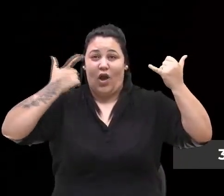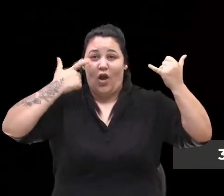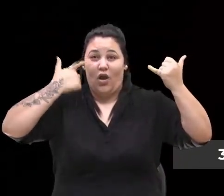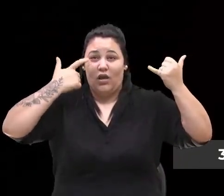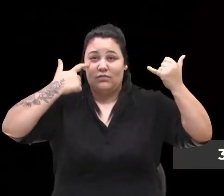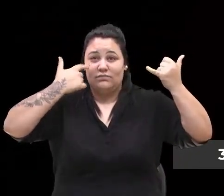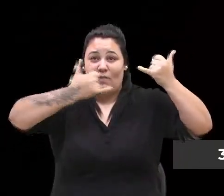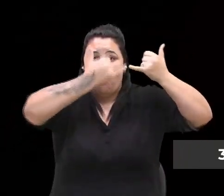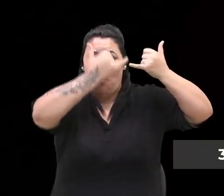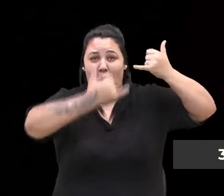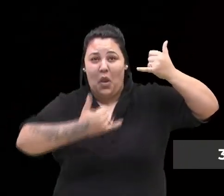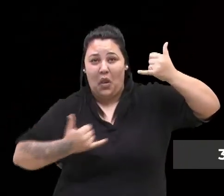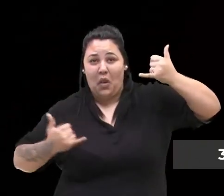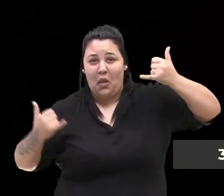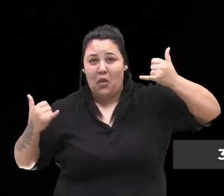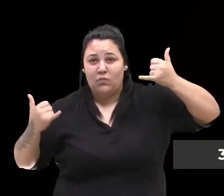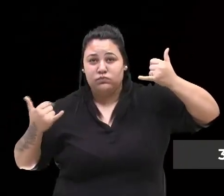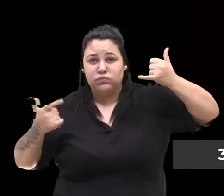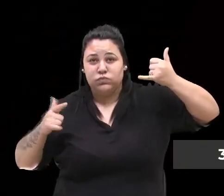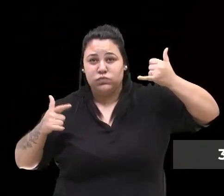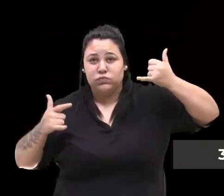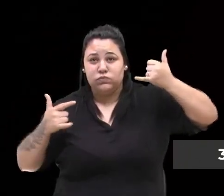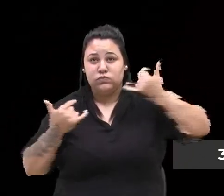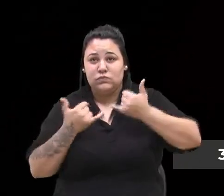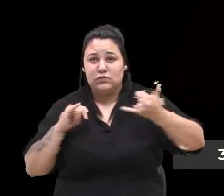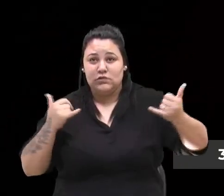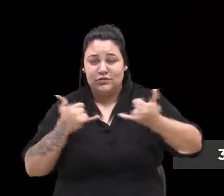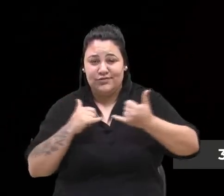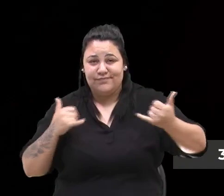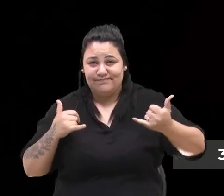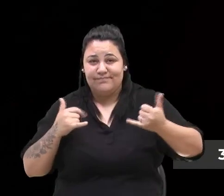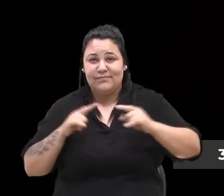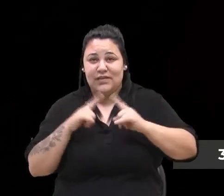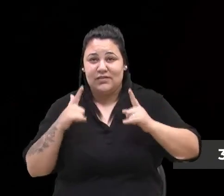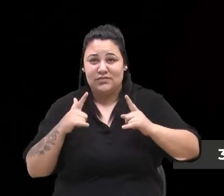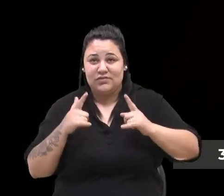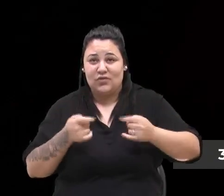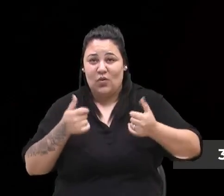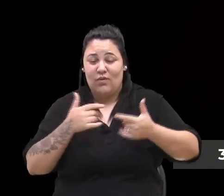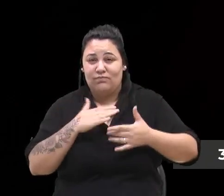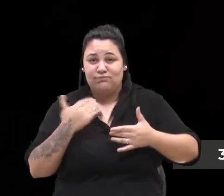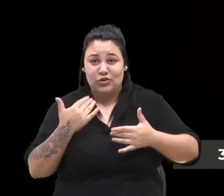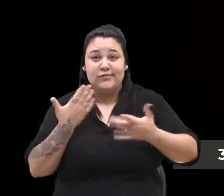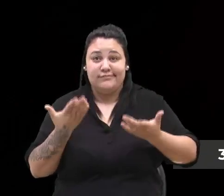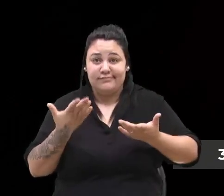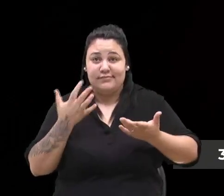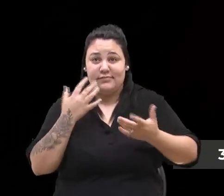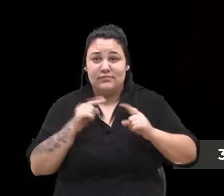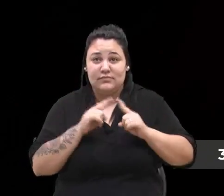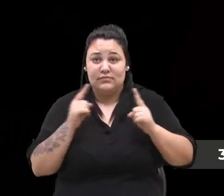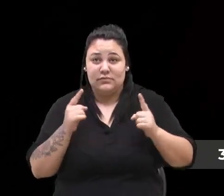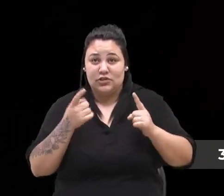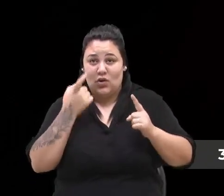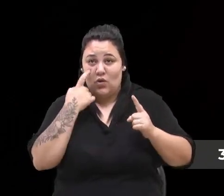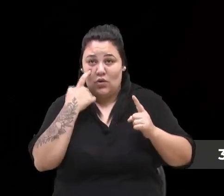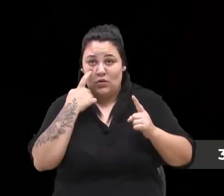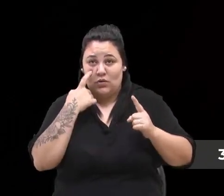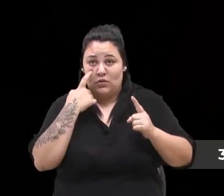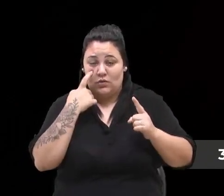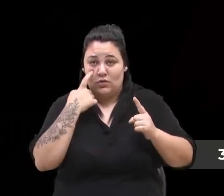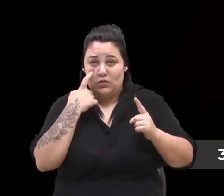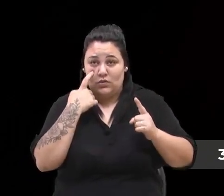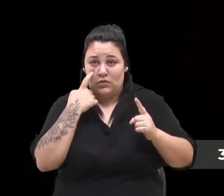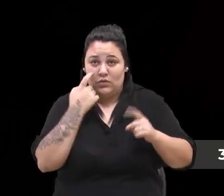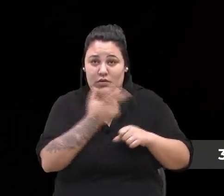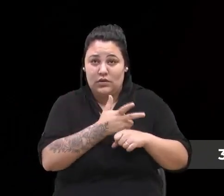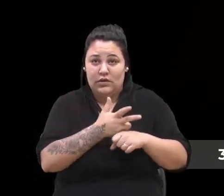Isso aqui é um fio, não tá energizado, senão já tinha morrido aqui. Mas olha como é que tá. Morrido, né? Preso a um poste. Ah, pode vir vindo aqui, ó.